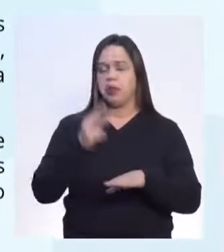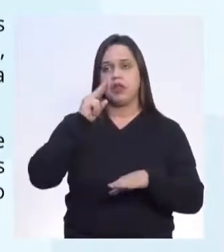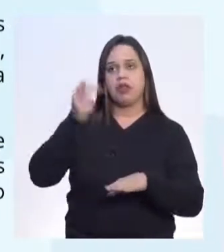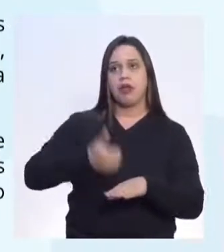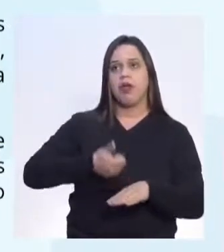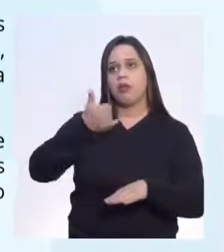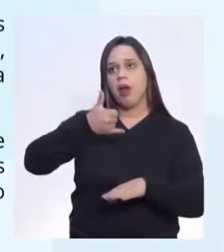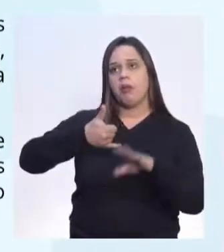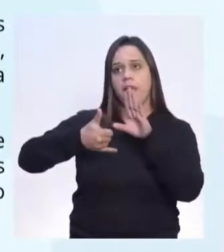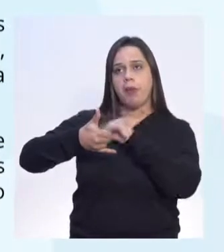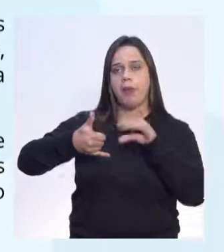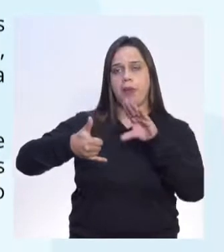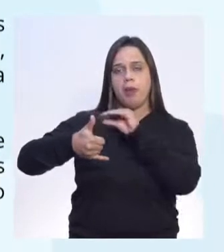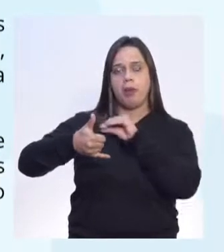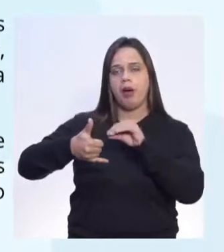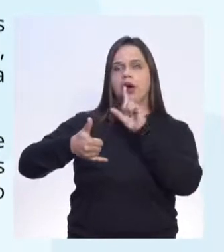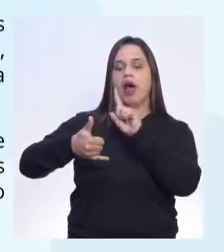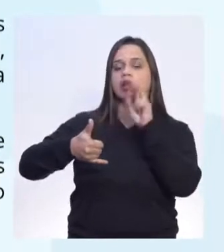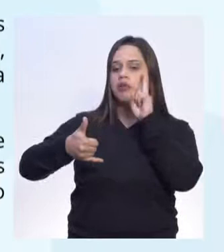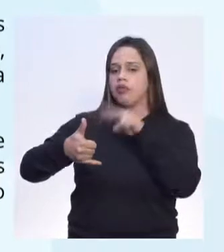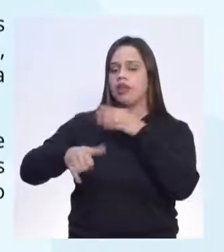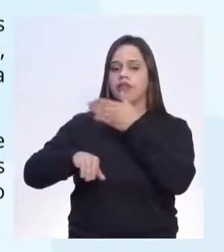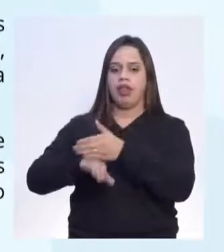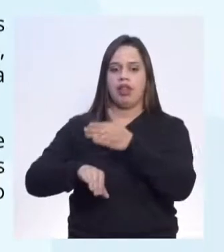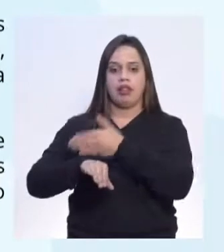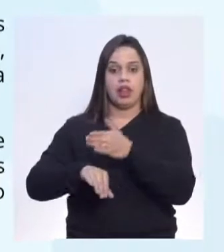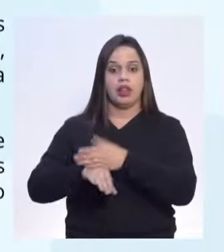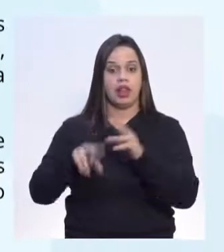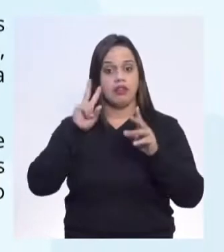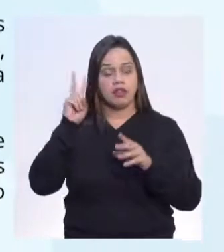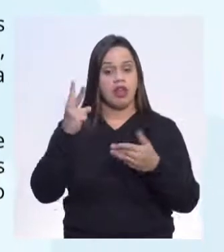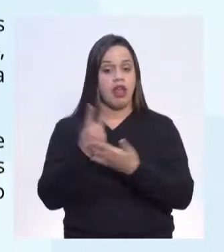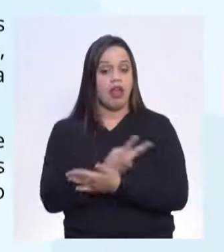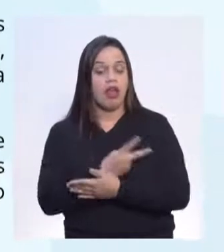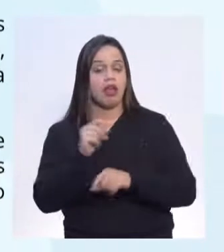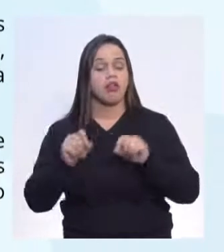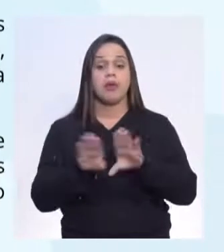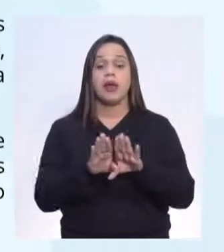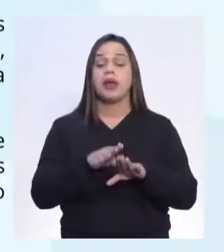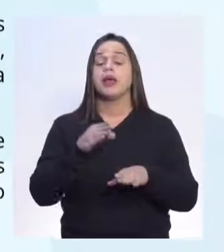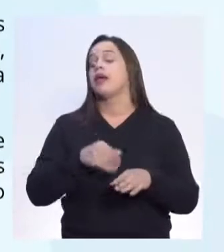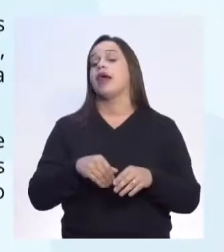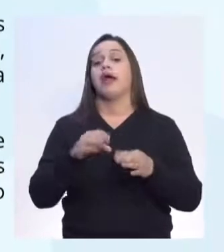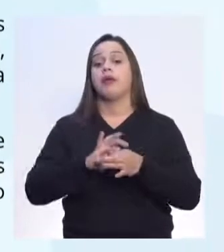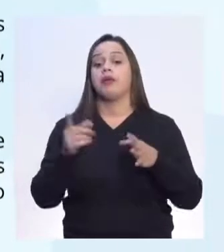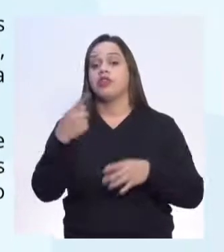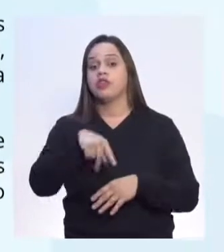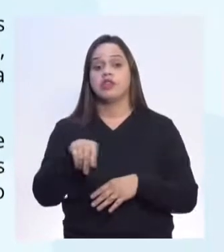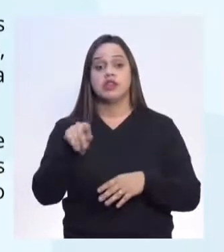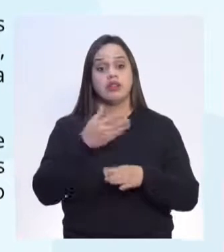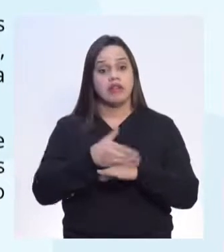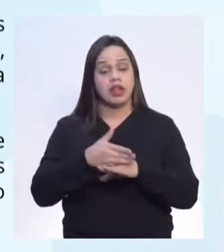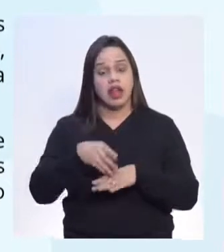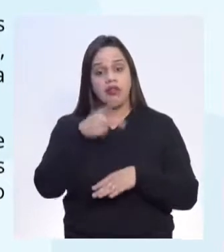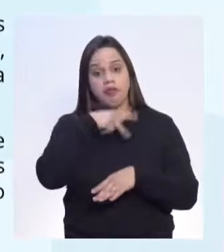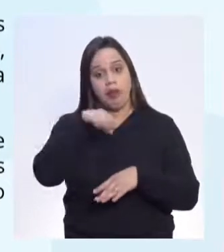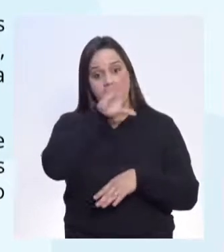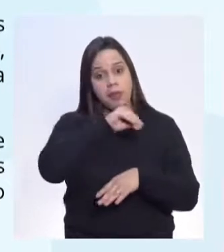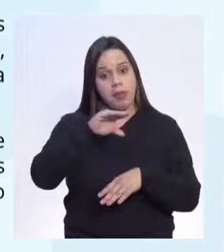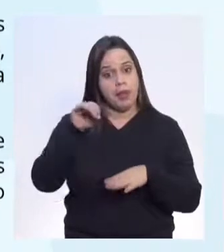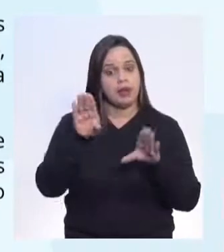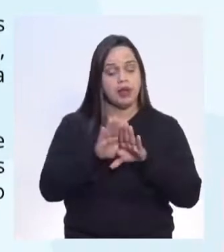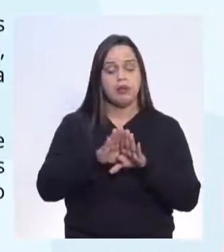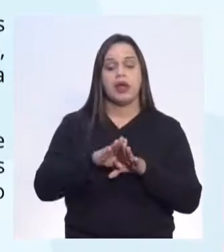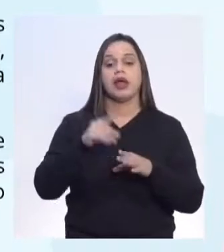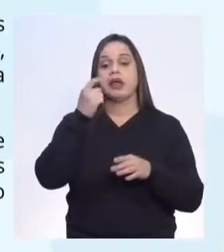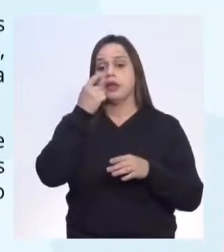e a resolver eventuais questões técnicas, permitir treinar a sua oralidade, o respeito dos turnos da fala. Gente, eu para